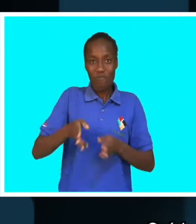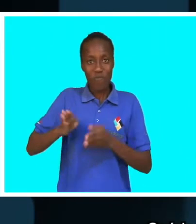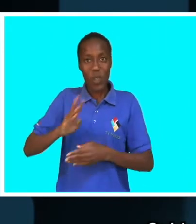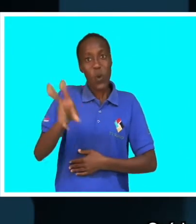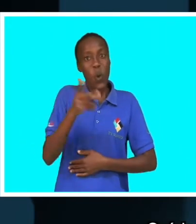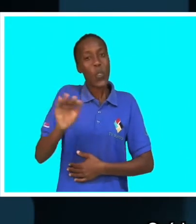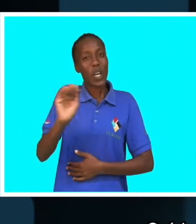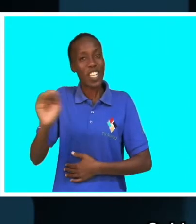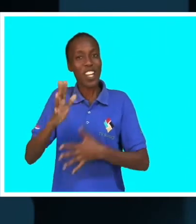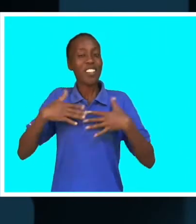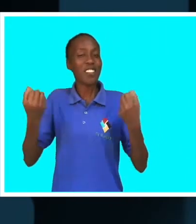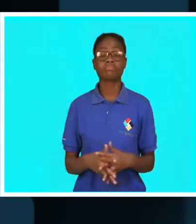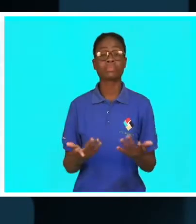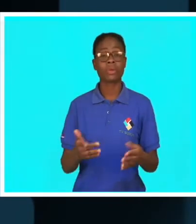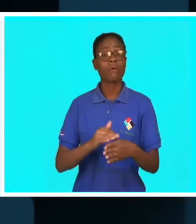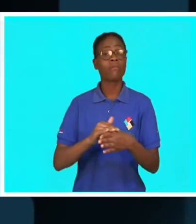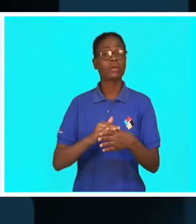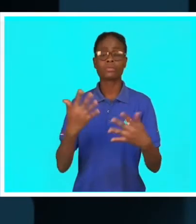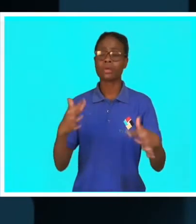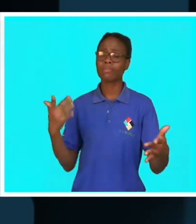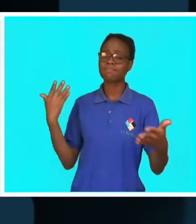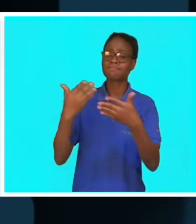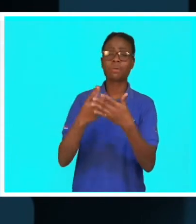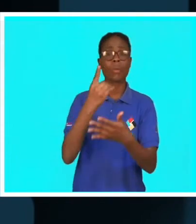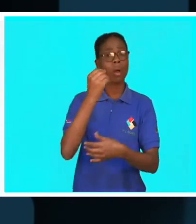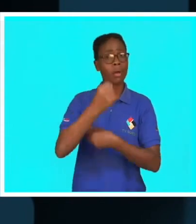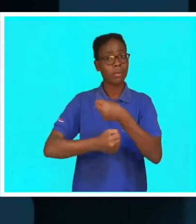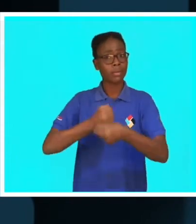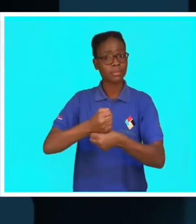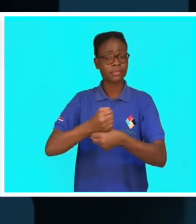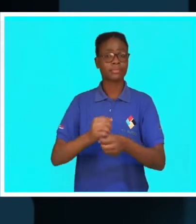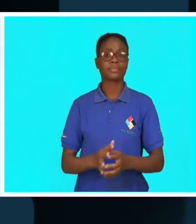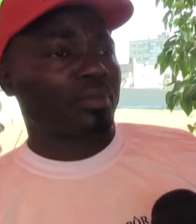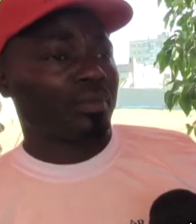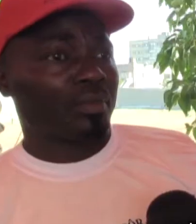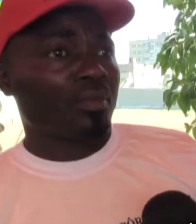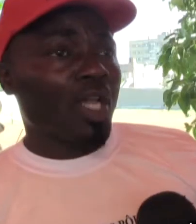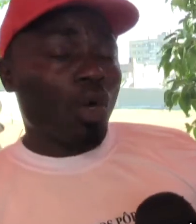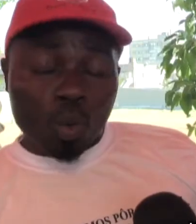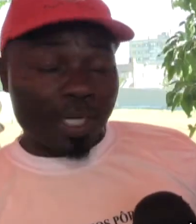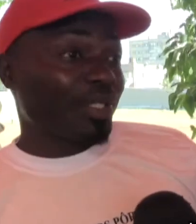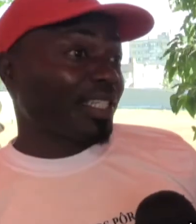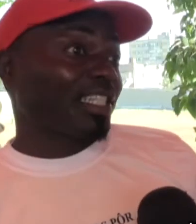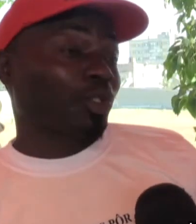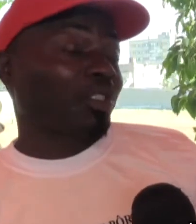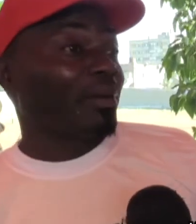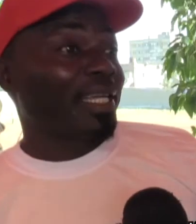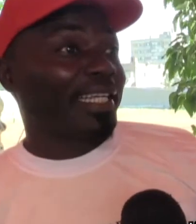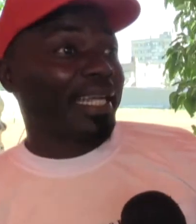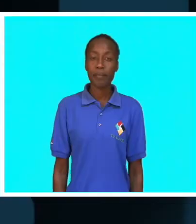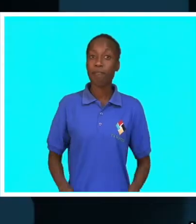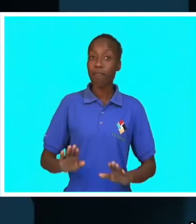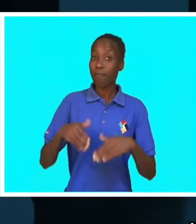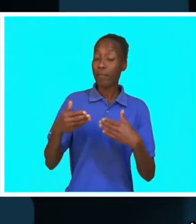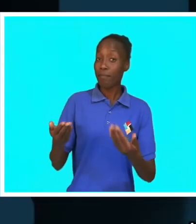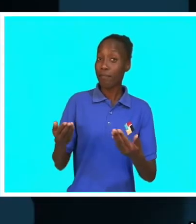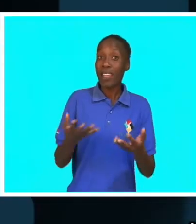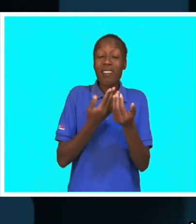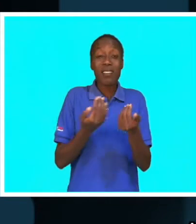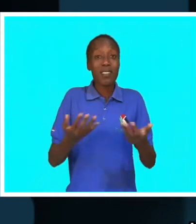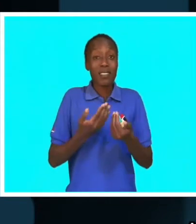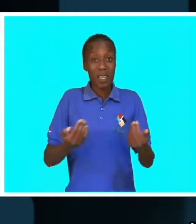e também em outras áreas de saúde. Estas plataformas existem há quase dez anos e já estão a surtir efeitos. É que